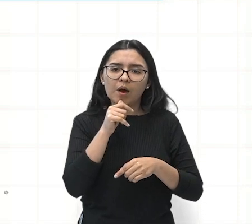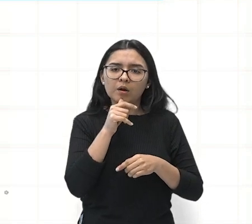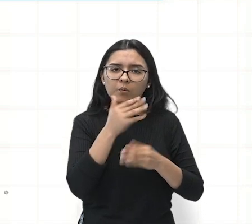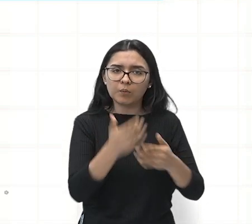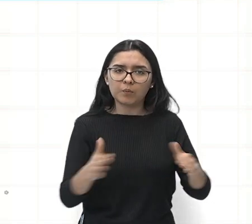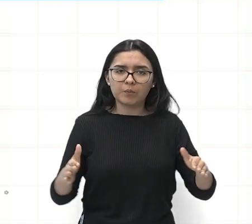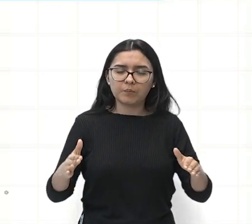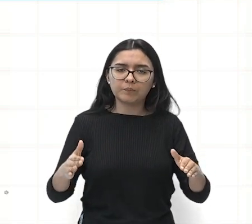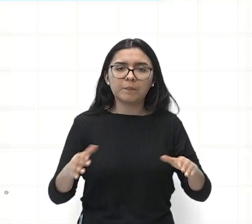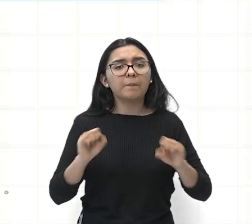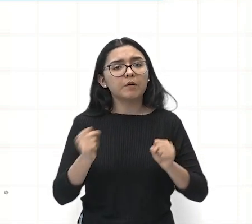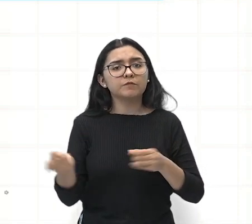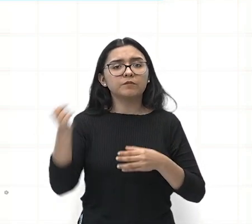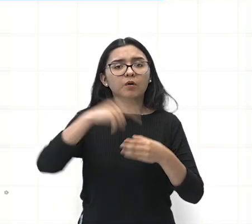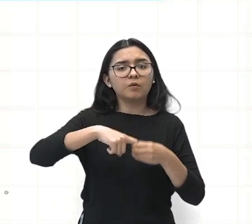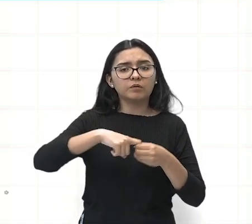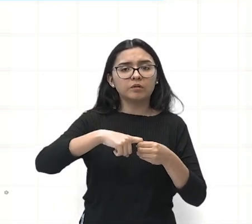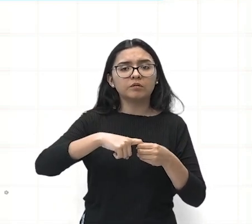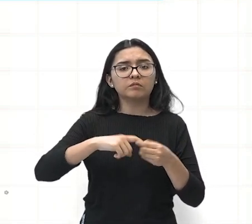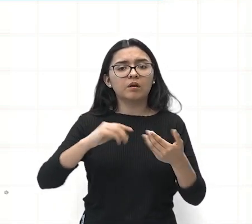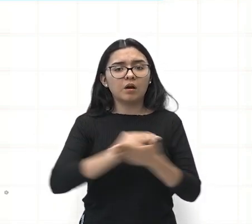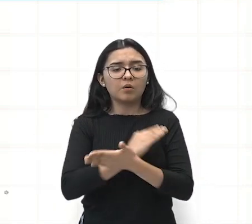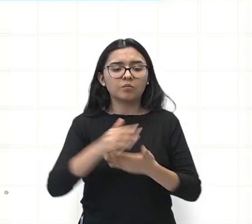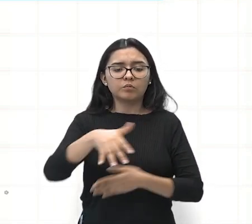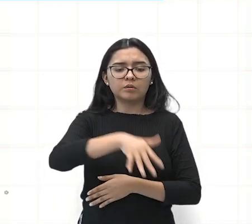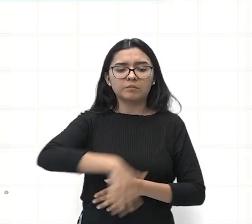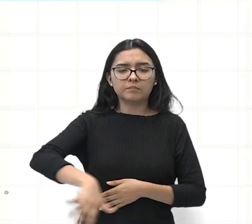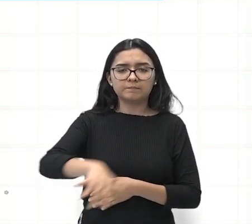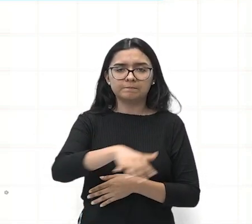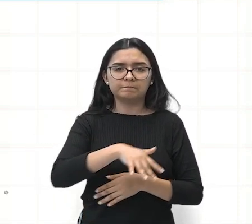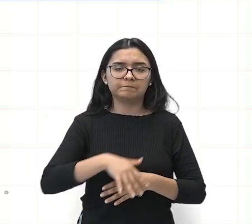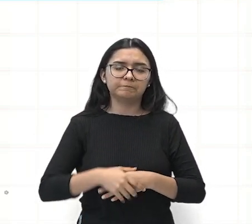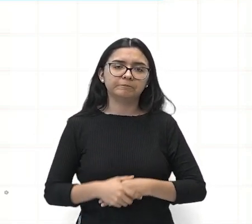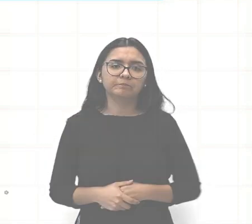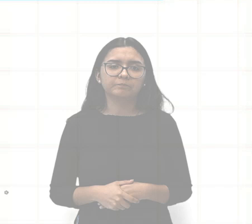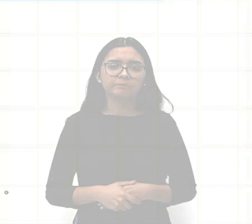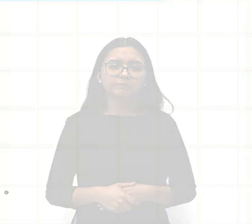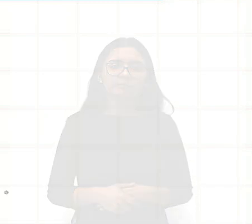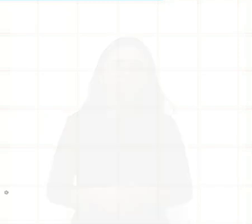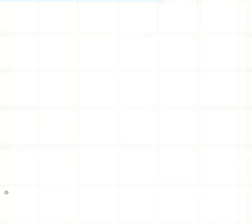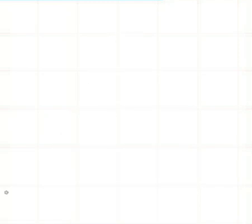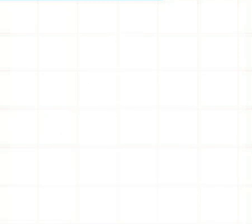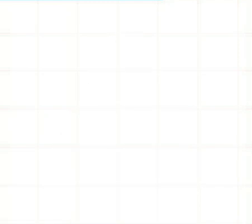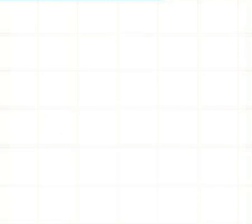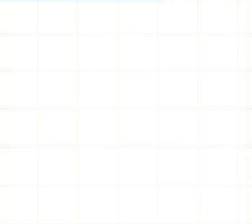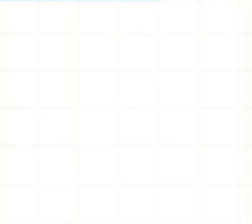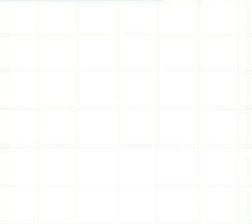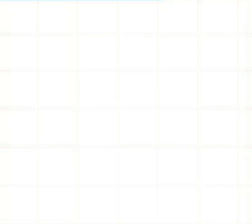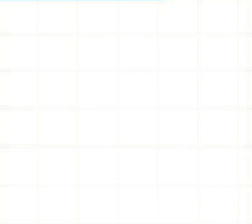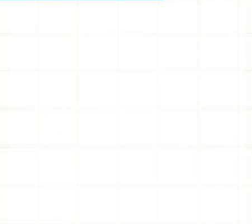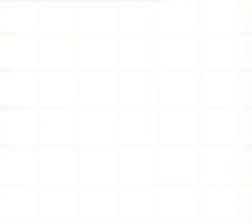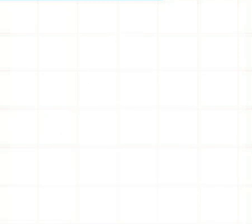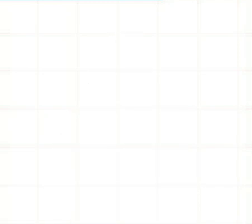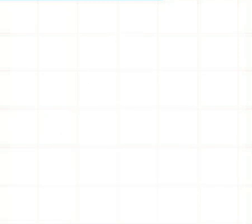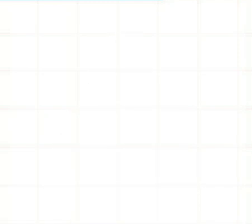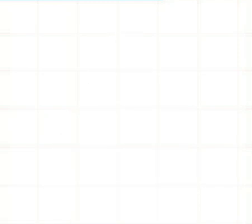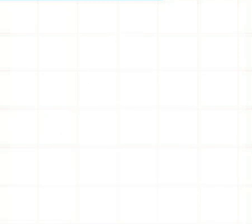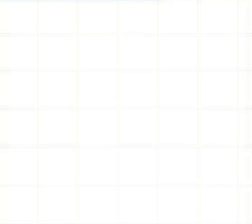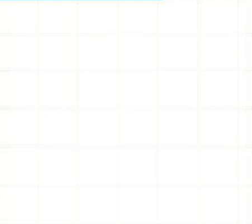acabam voltando para algum meio ambiente, para algum local, e eles vão ser